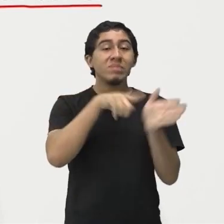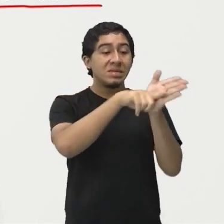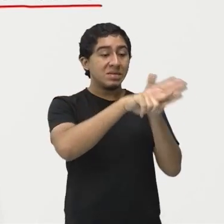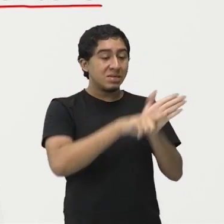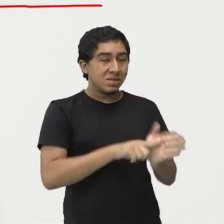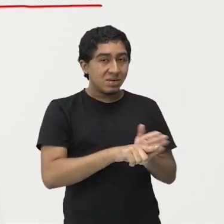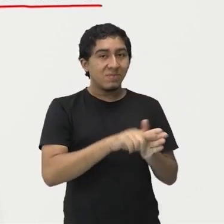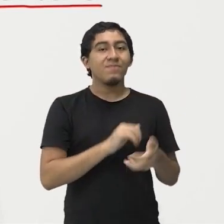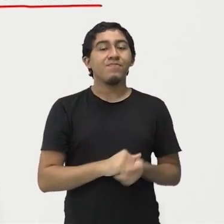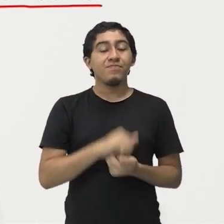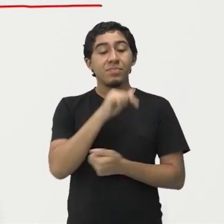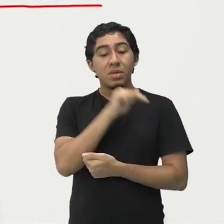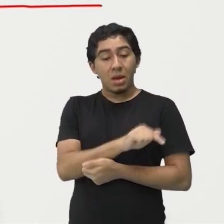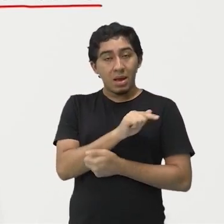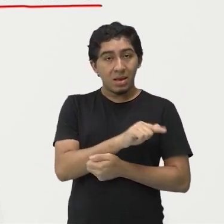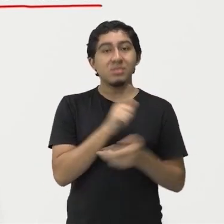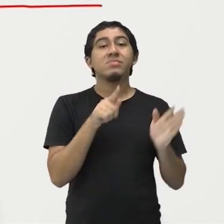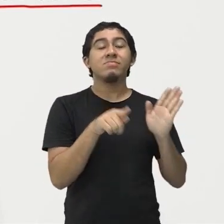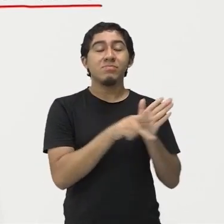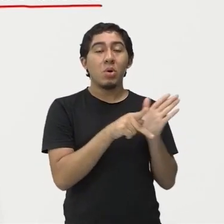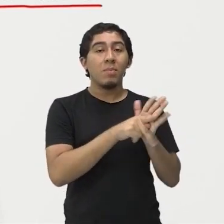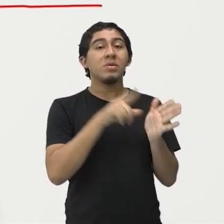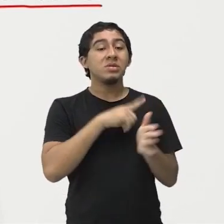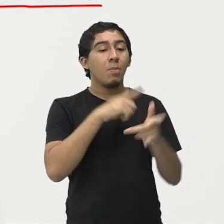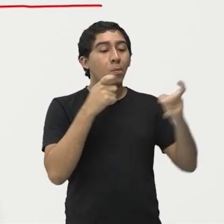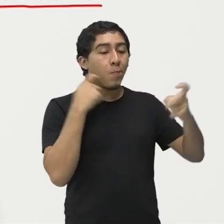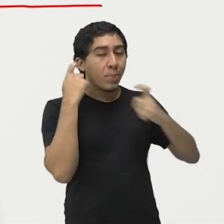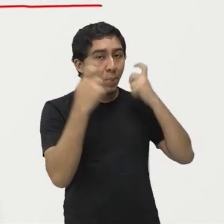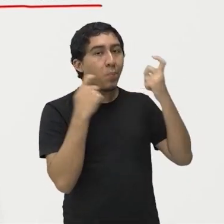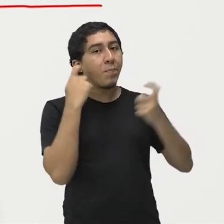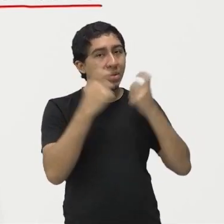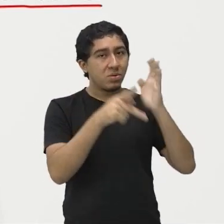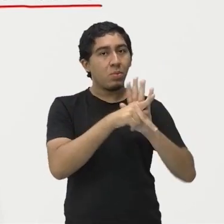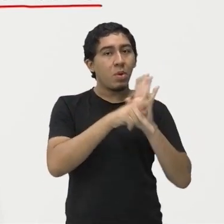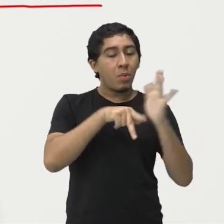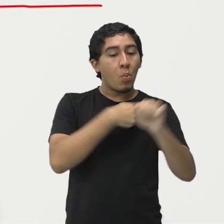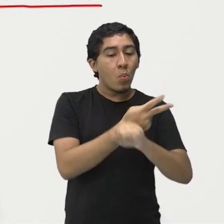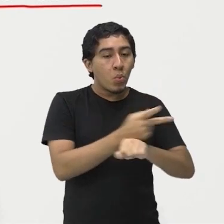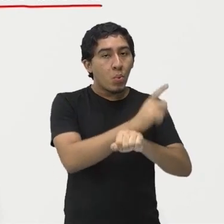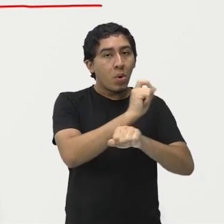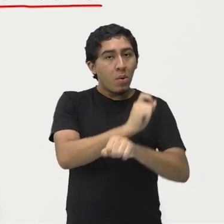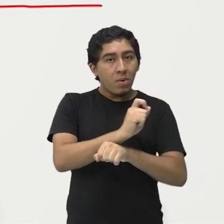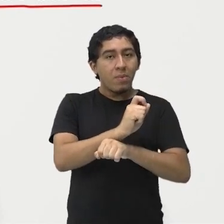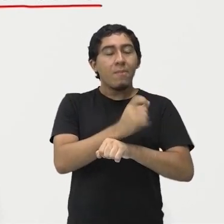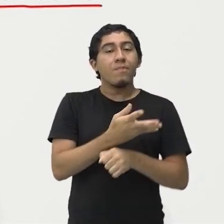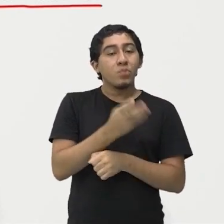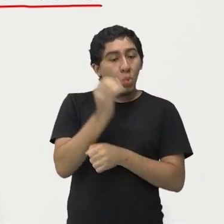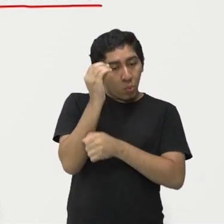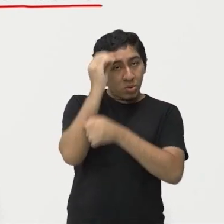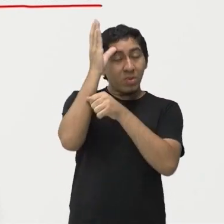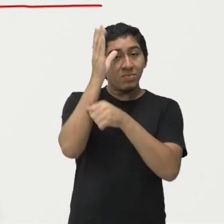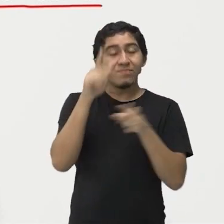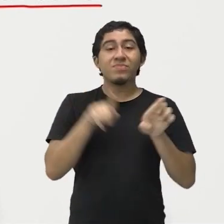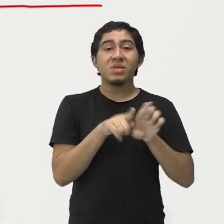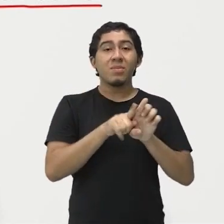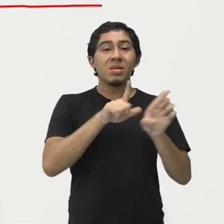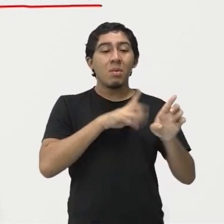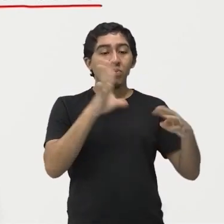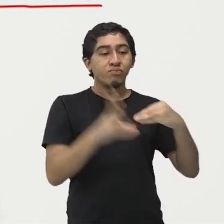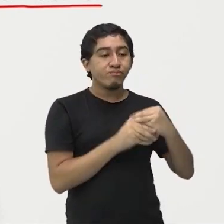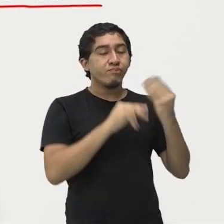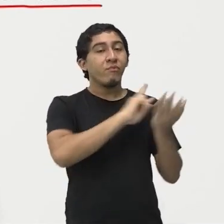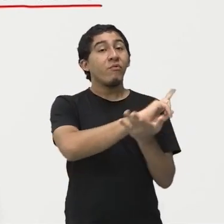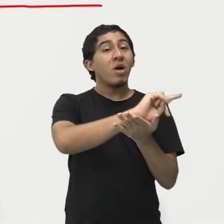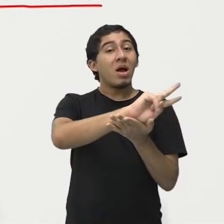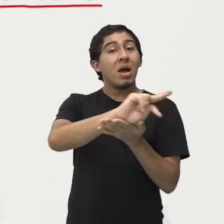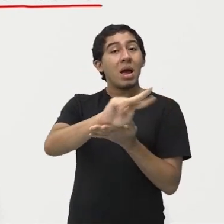essa preocupação com a busca pelo conhecimento. Isso acabou colaborando para que várias obras fossem